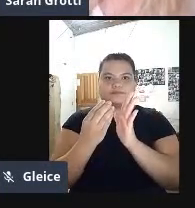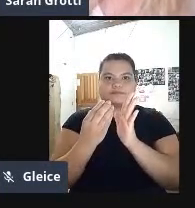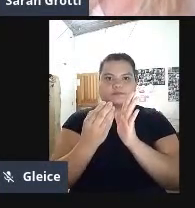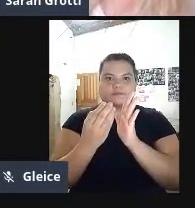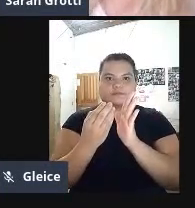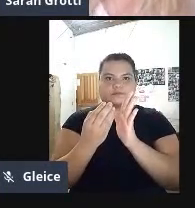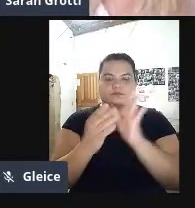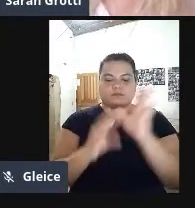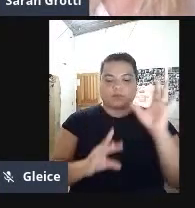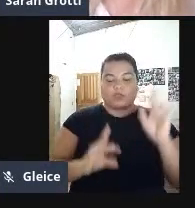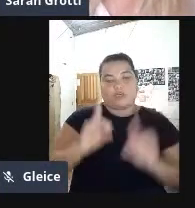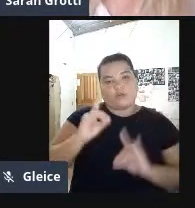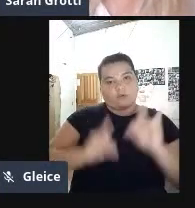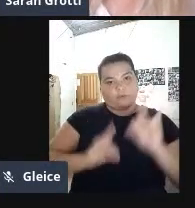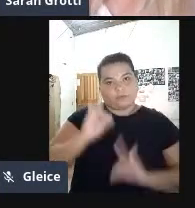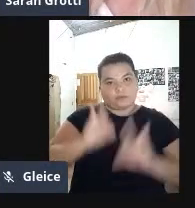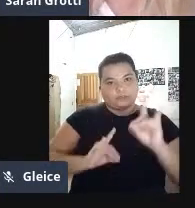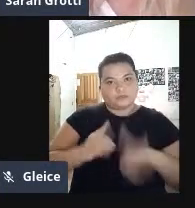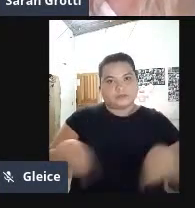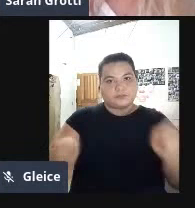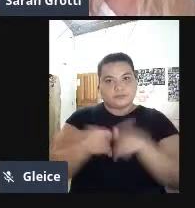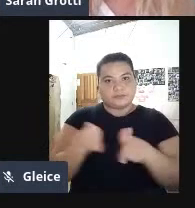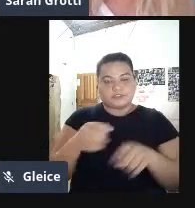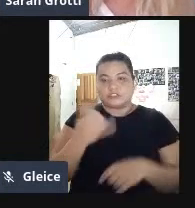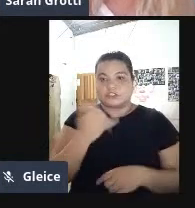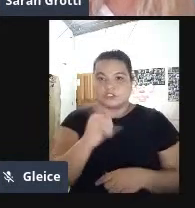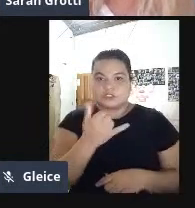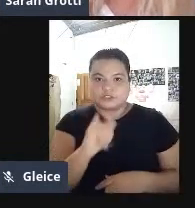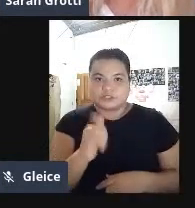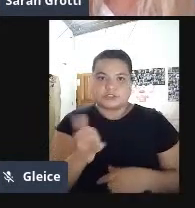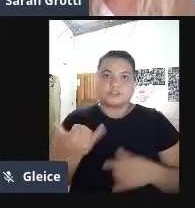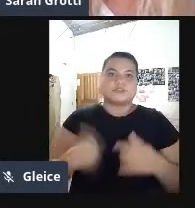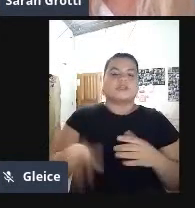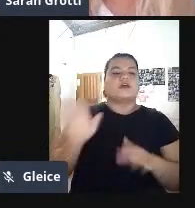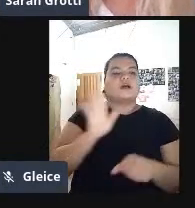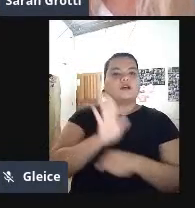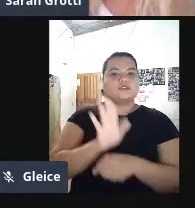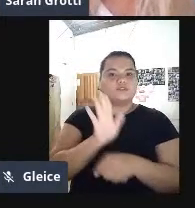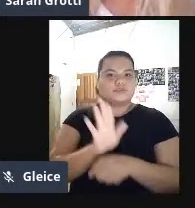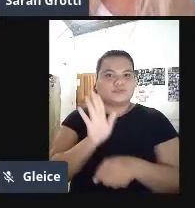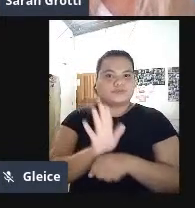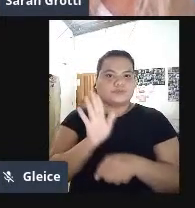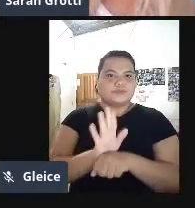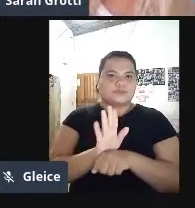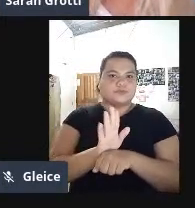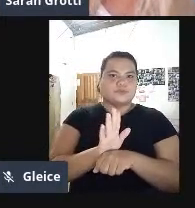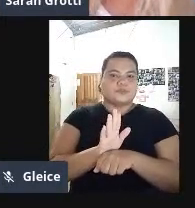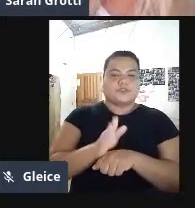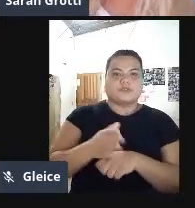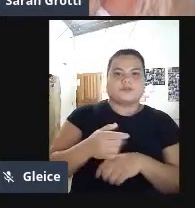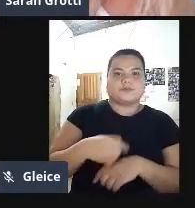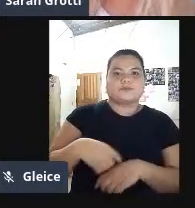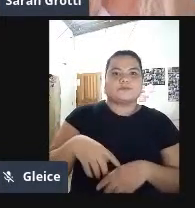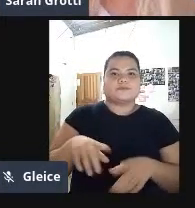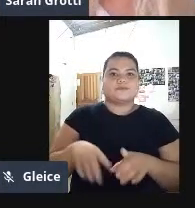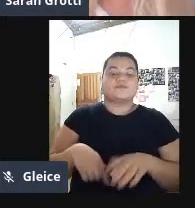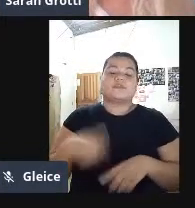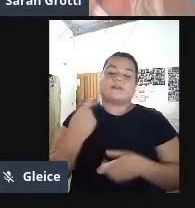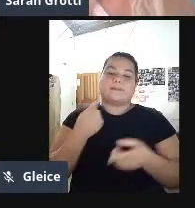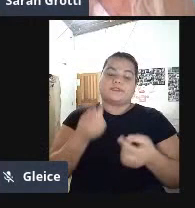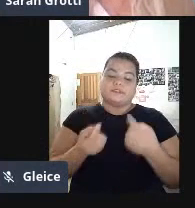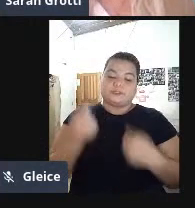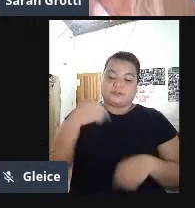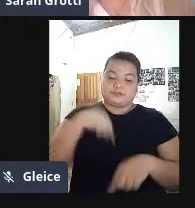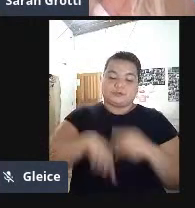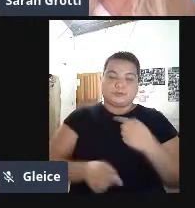hormonal e transportadora, ajudando as contrações musculares, além de fazer parte de diversas vias do metabolismo. Isso a